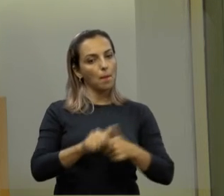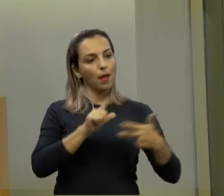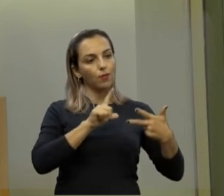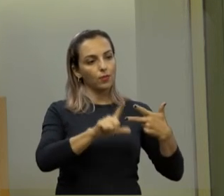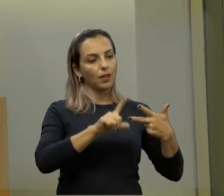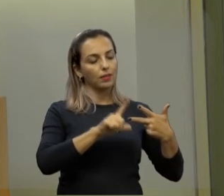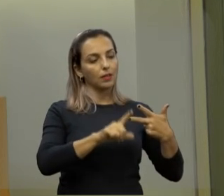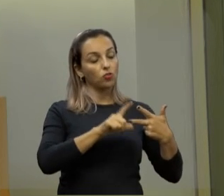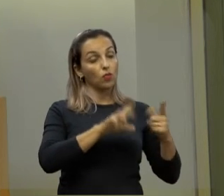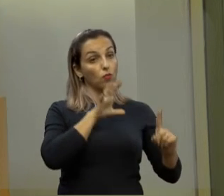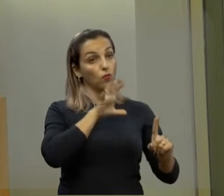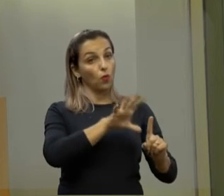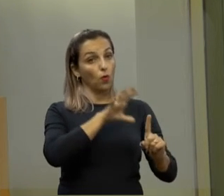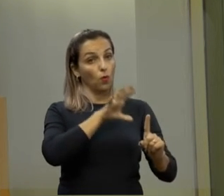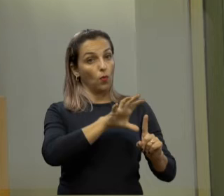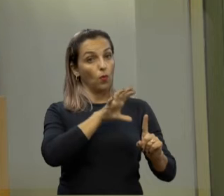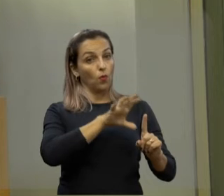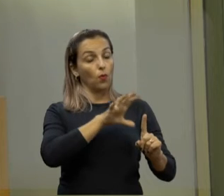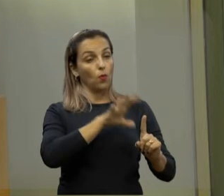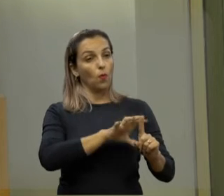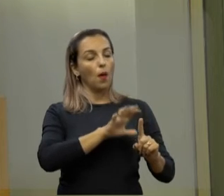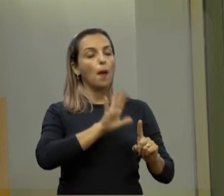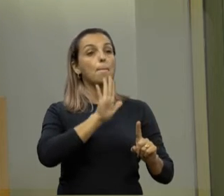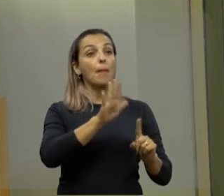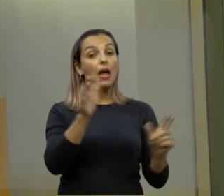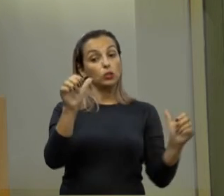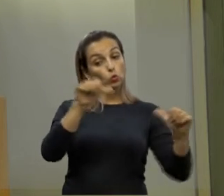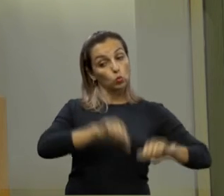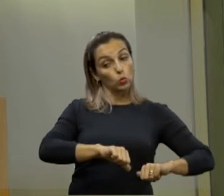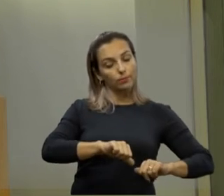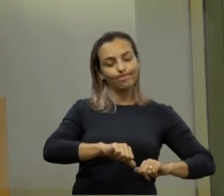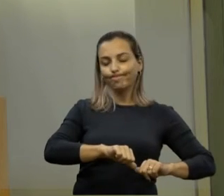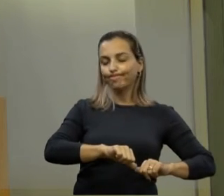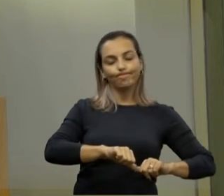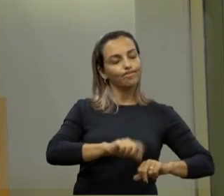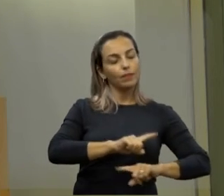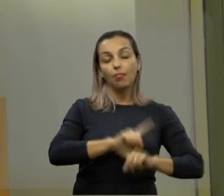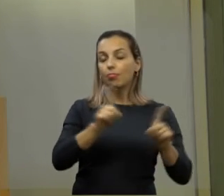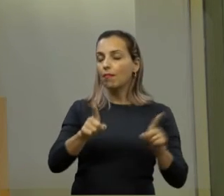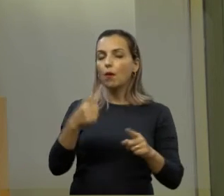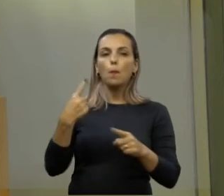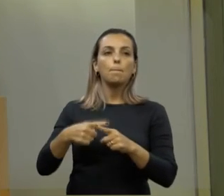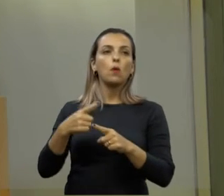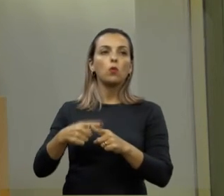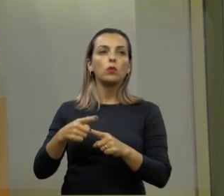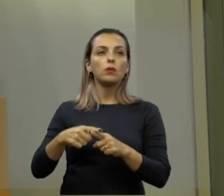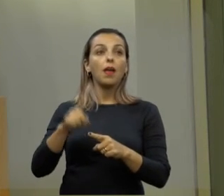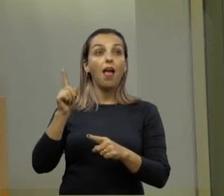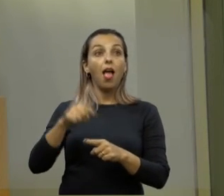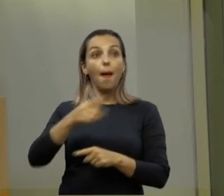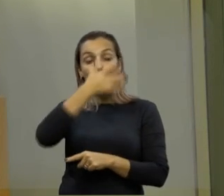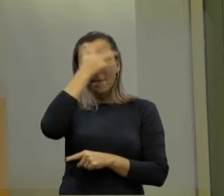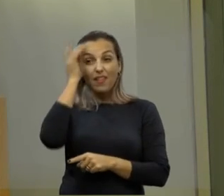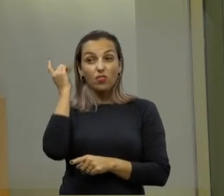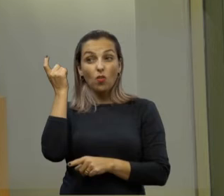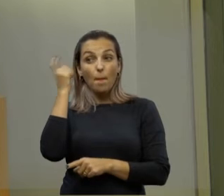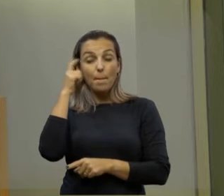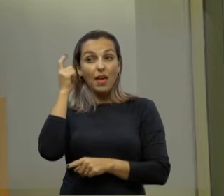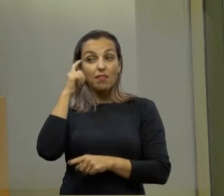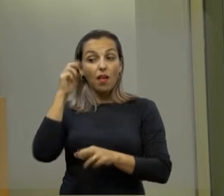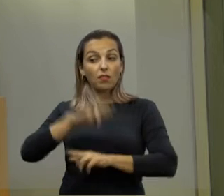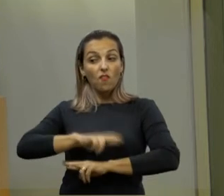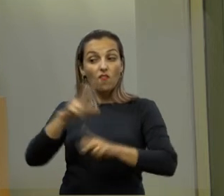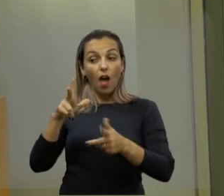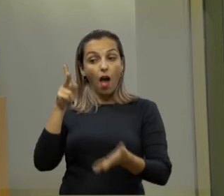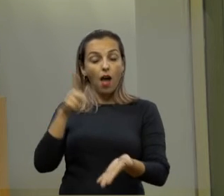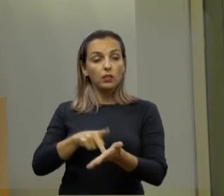legislativo e não compromete de maneira negativa até porque é legítimo que as pessoas pensam diferente já